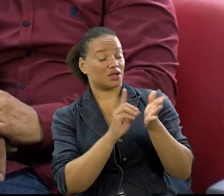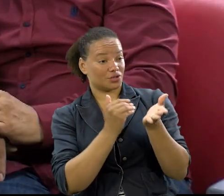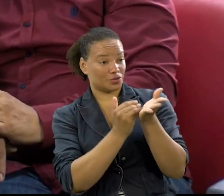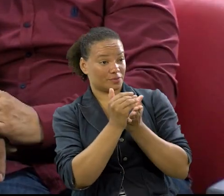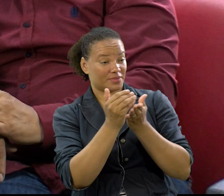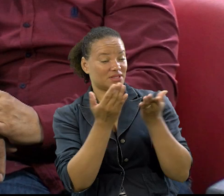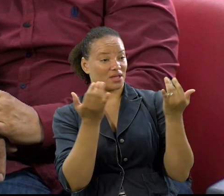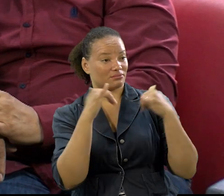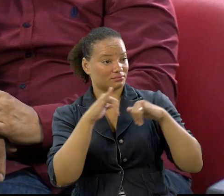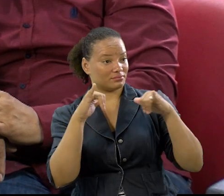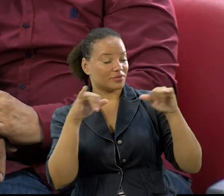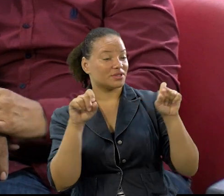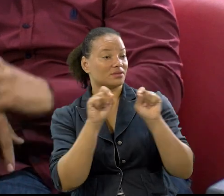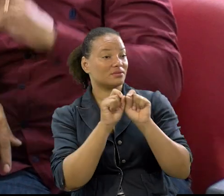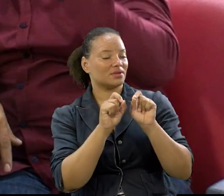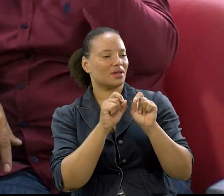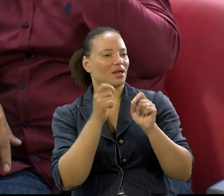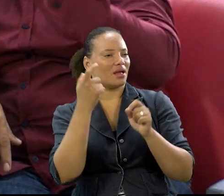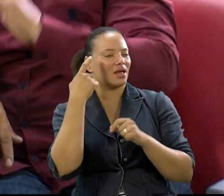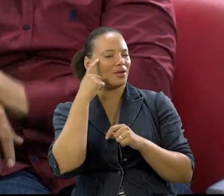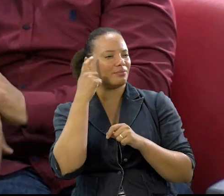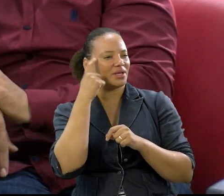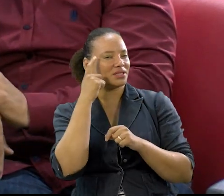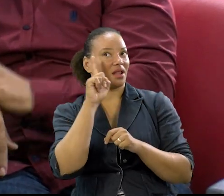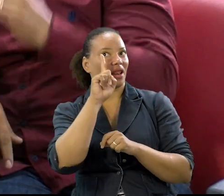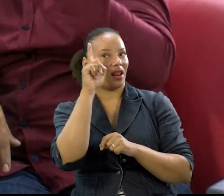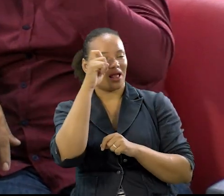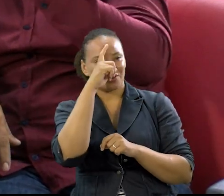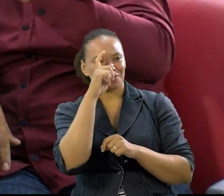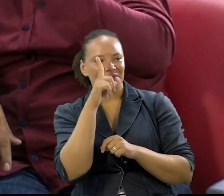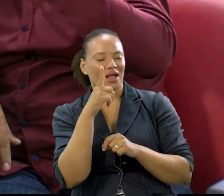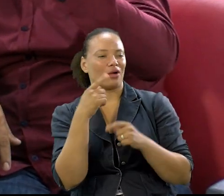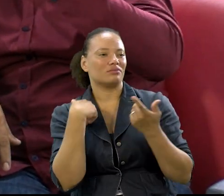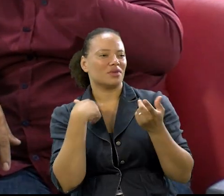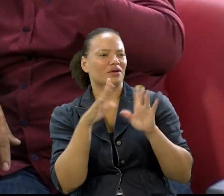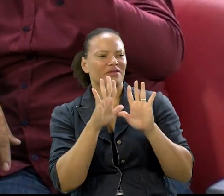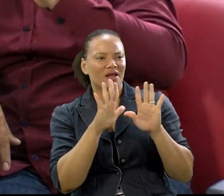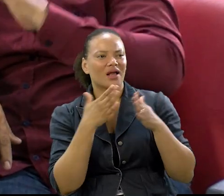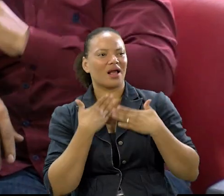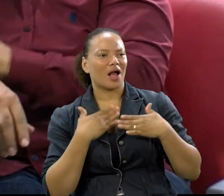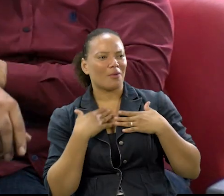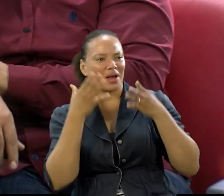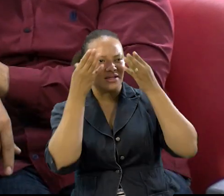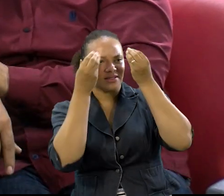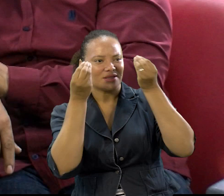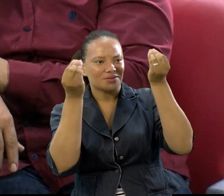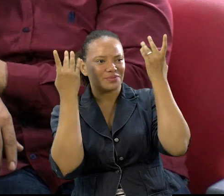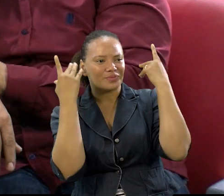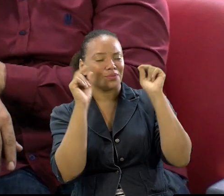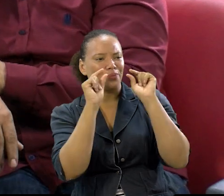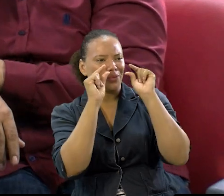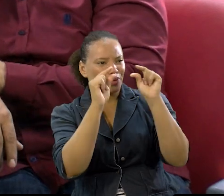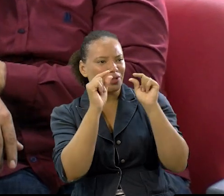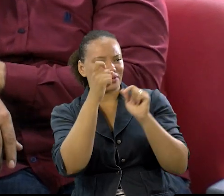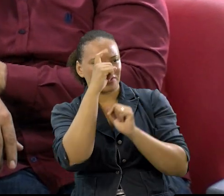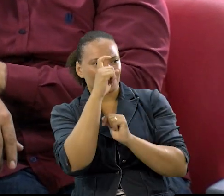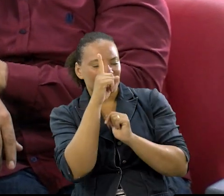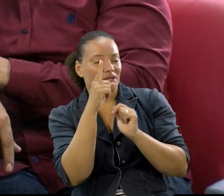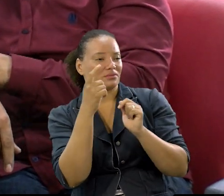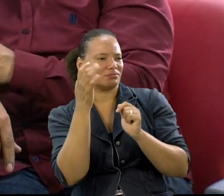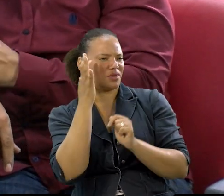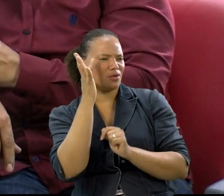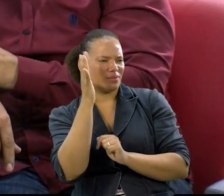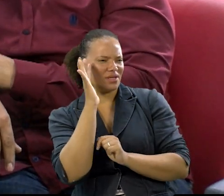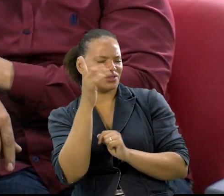começar o programa ele tava falando Edivaldo a minha cabeça tá ligada lá no hospital eu disse desliga um pouquinho pra gente ficar à vontade aqui Sérgio Eu imagino como